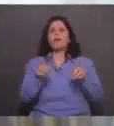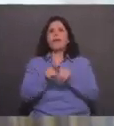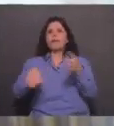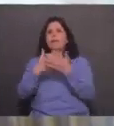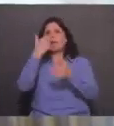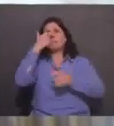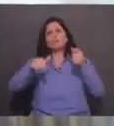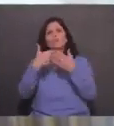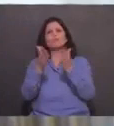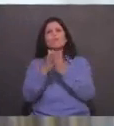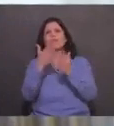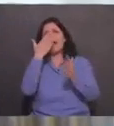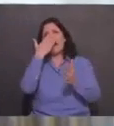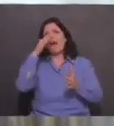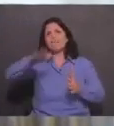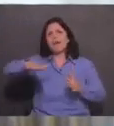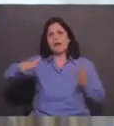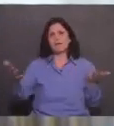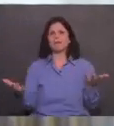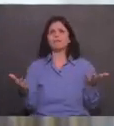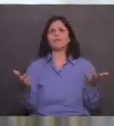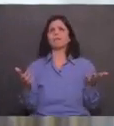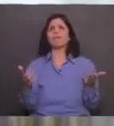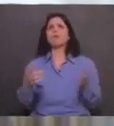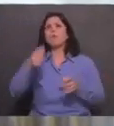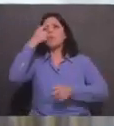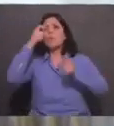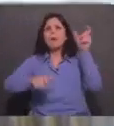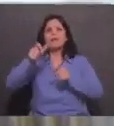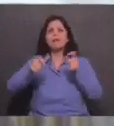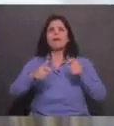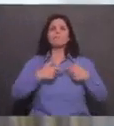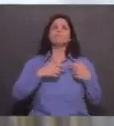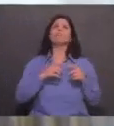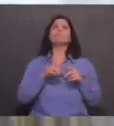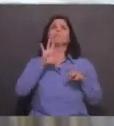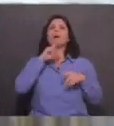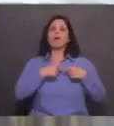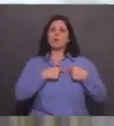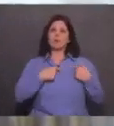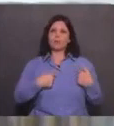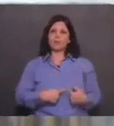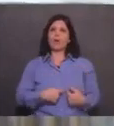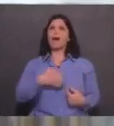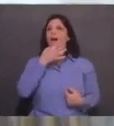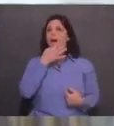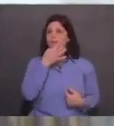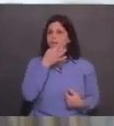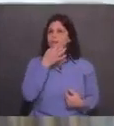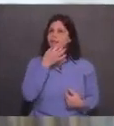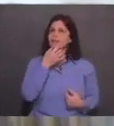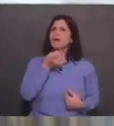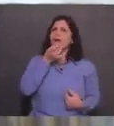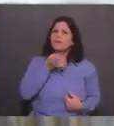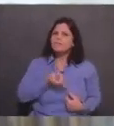frágeis. Uma humanidade com coração de mãe não pode permitir que